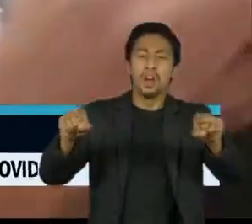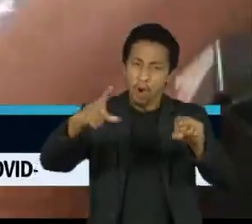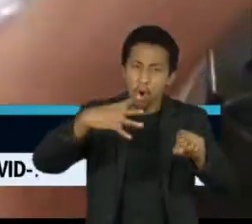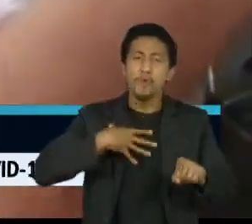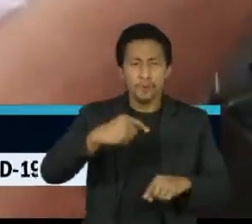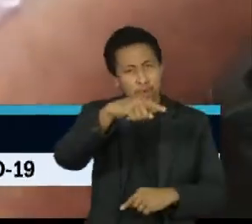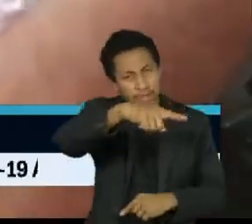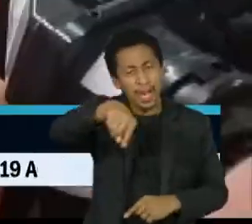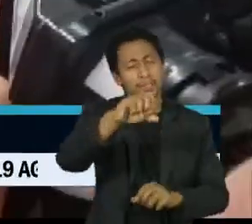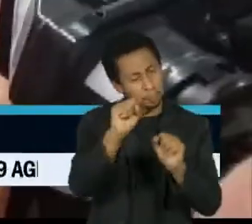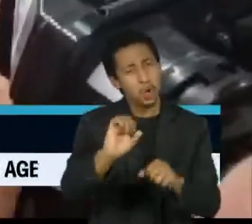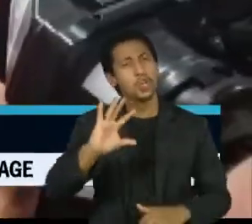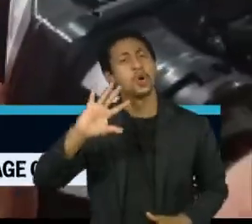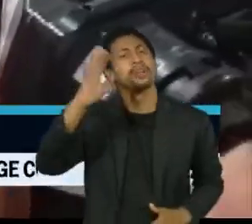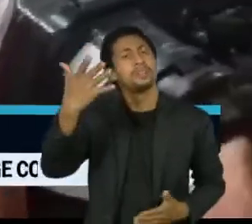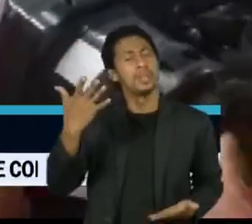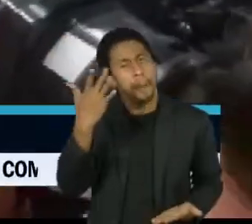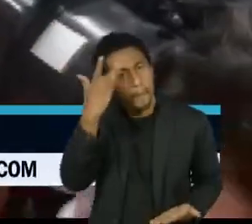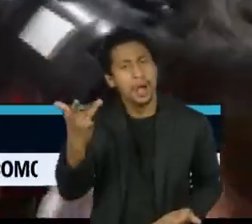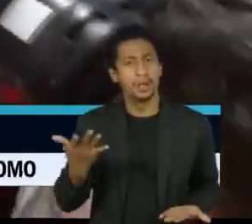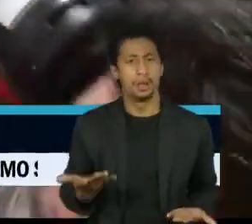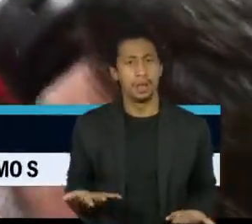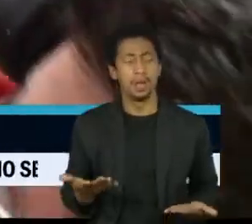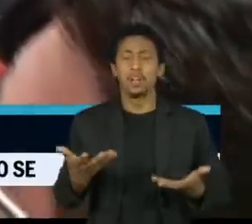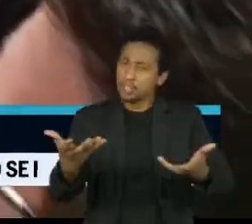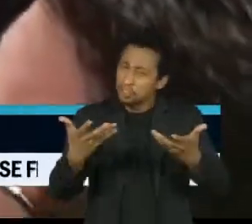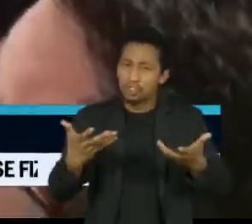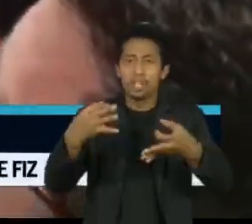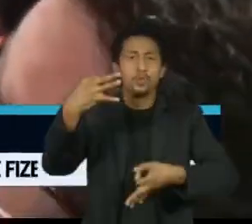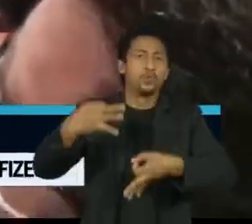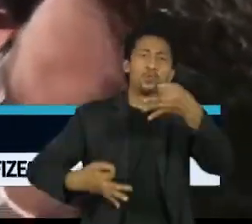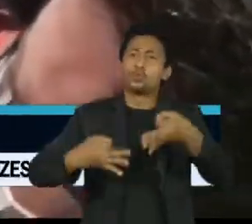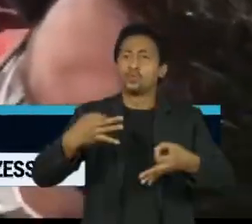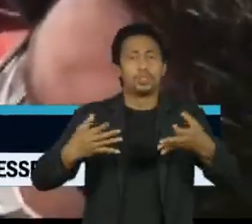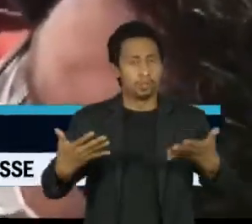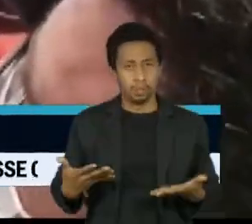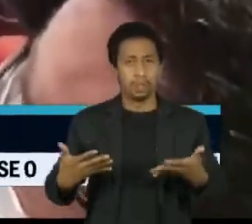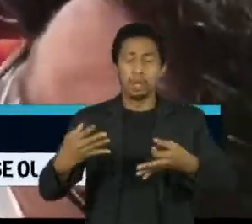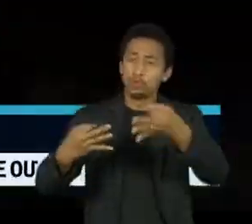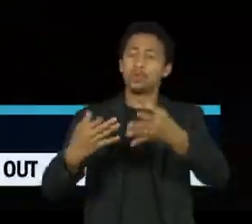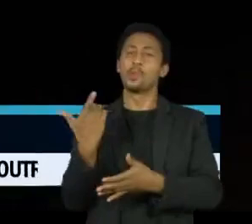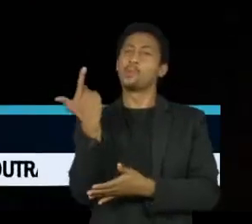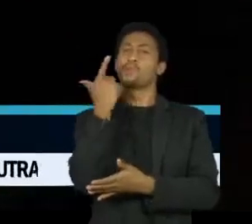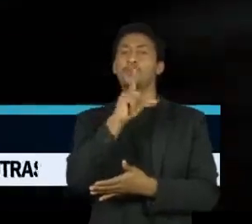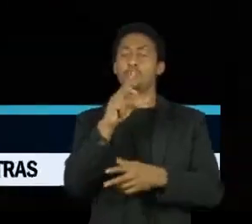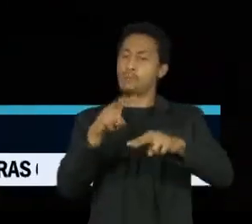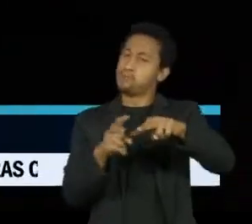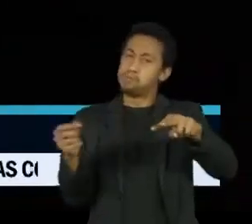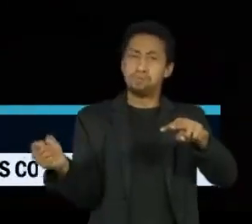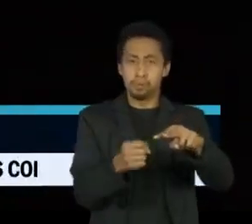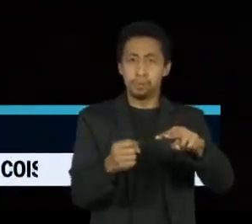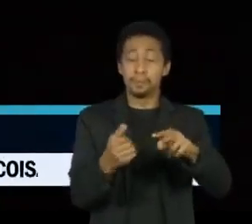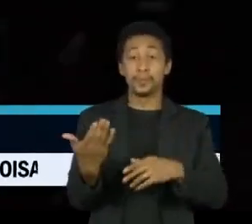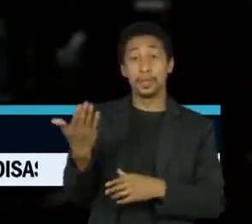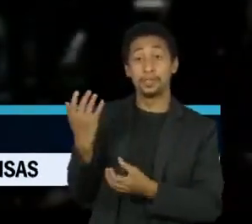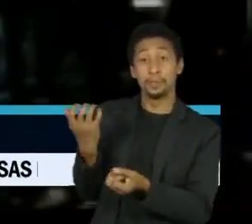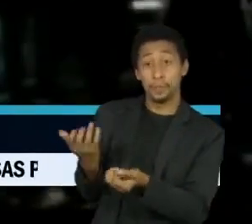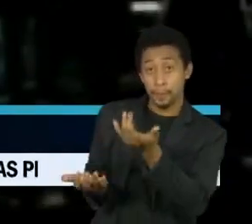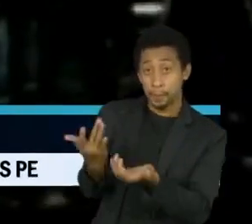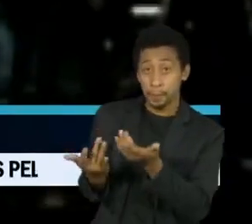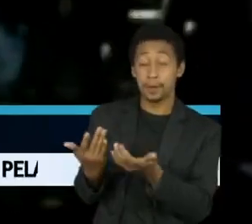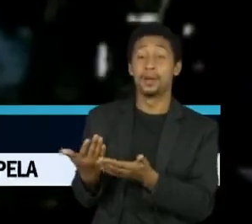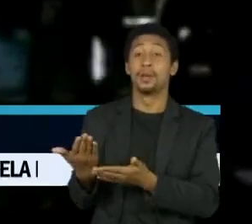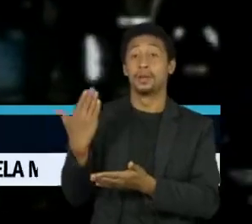deles amanhã depois. Só queremos justiça e a justiça acontecer. O incêndio da Boate Kiss, em janeiro